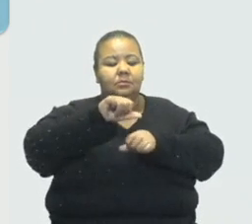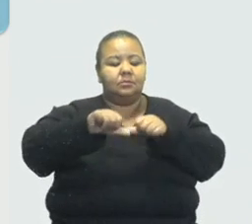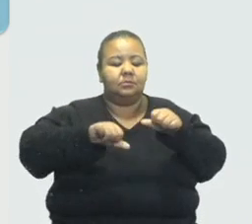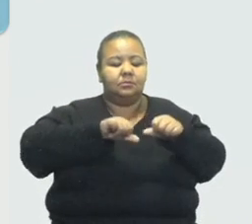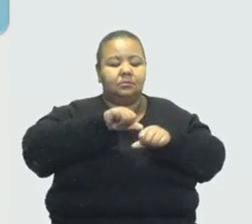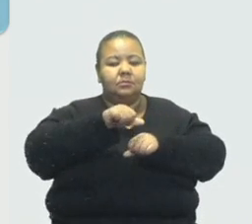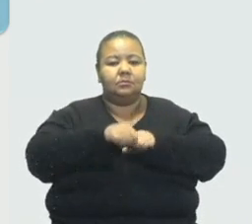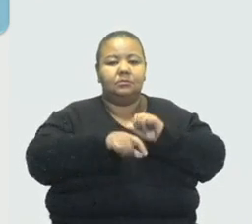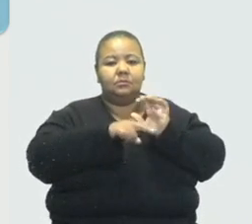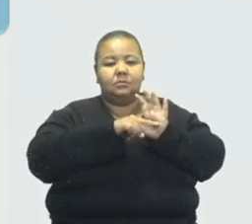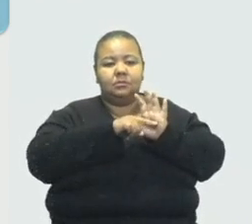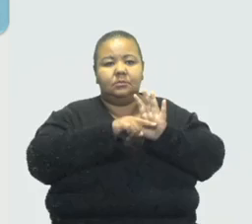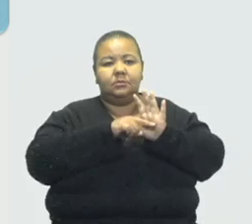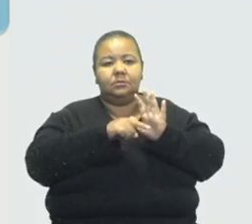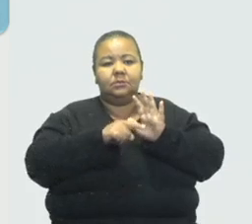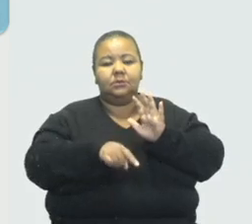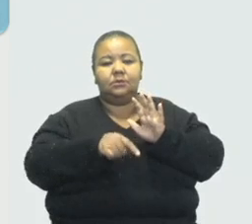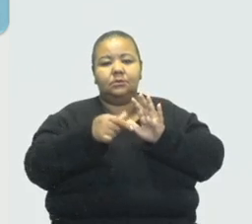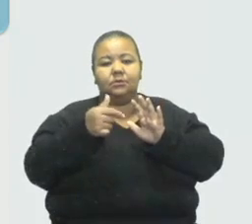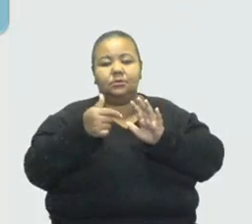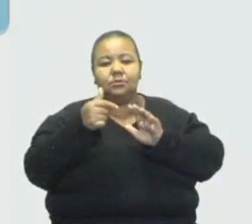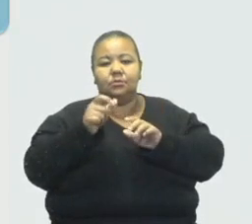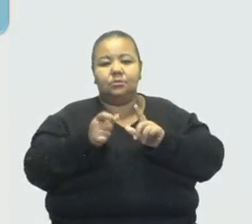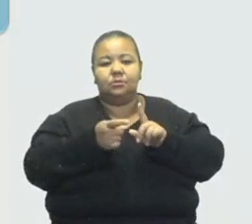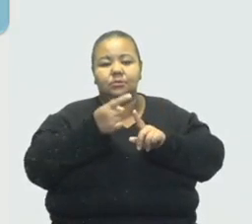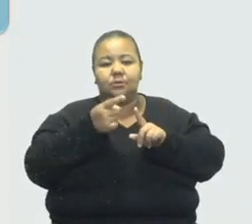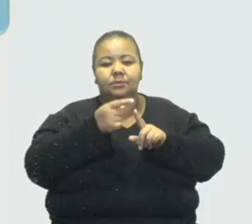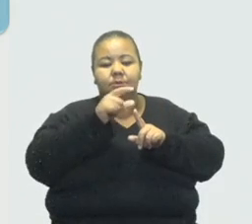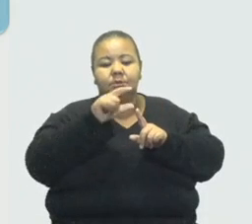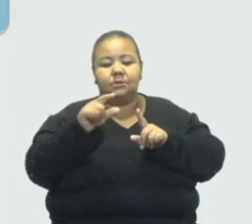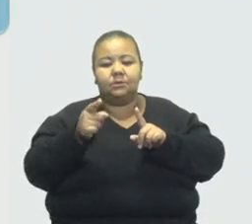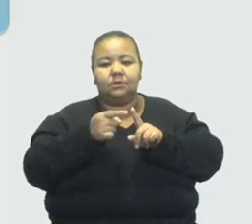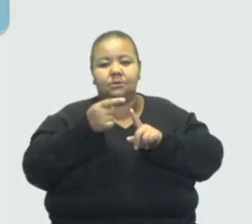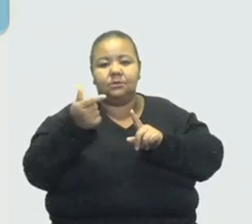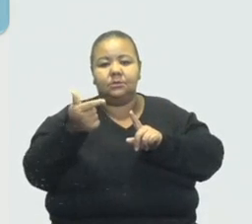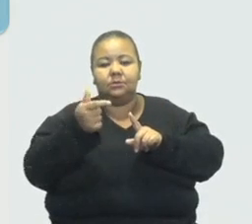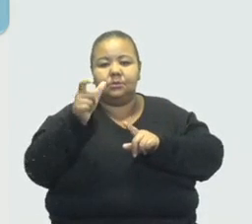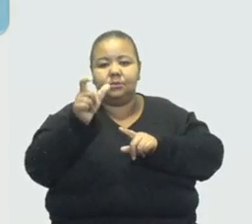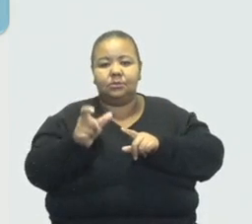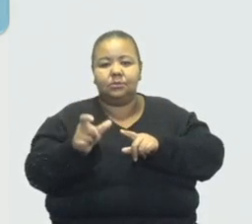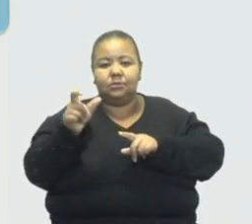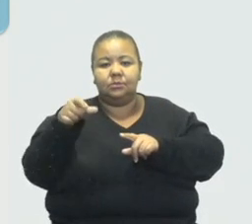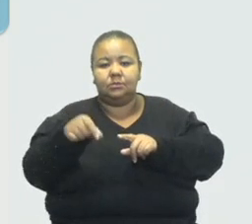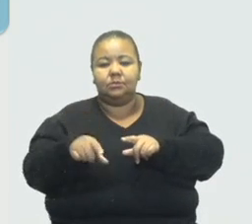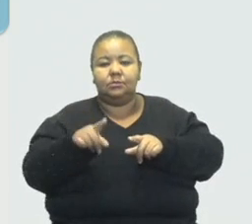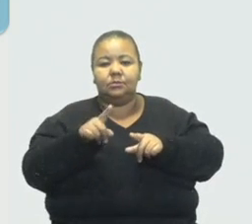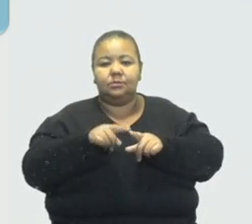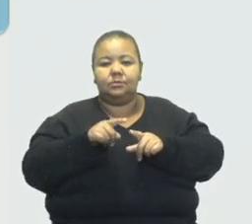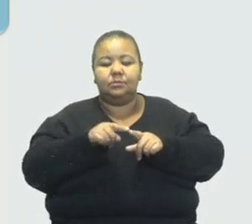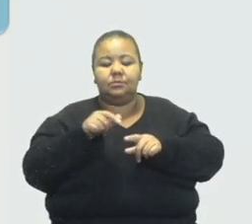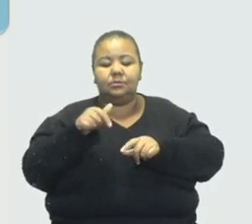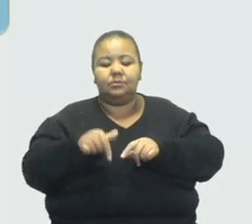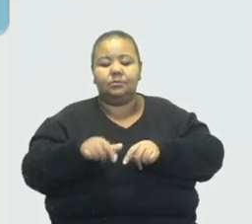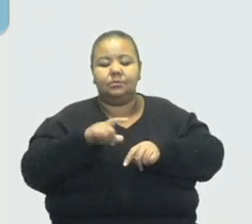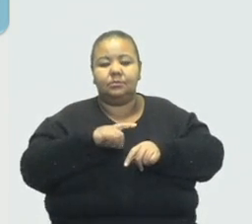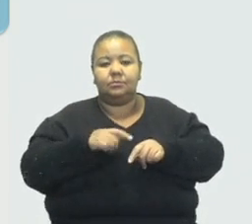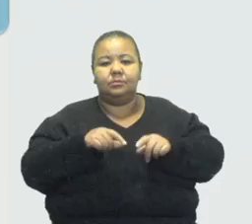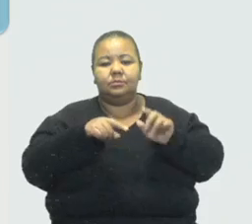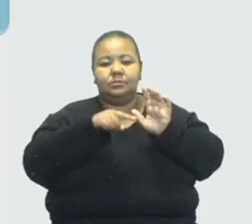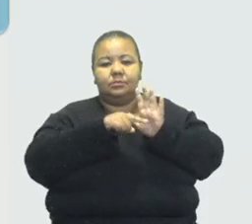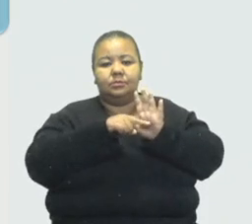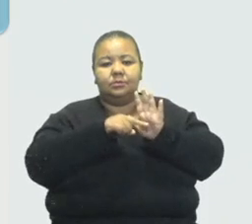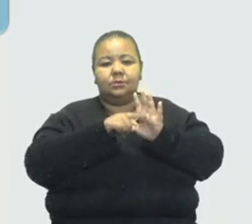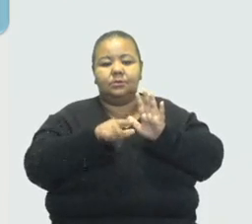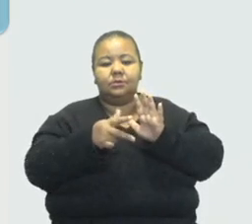elemento, menos o elemento na primeira linha e na segunda coluna. E também aqui nós temos menos o elemento que